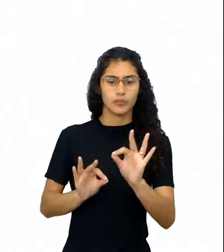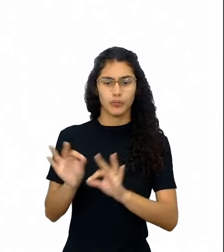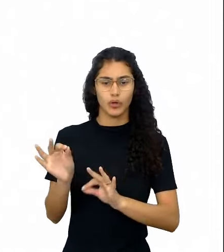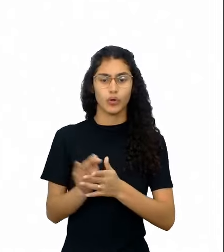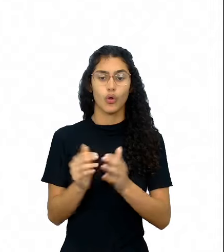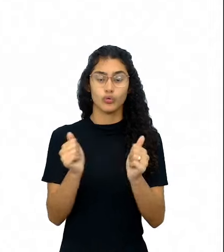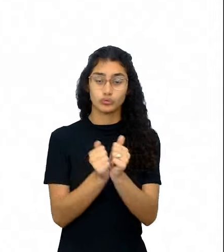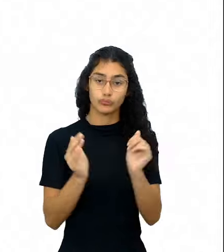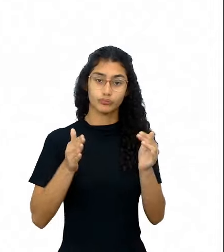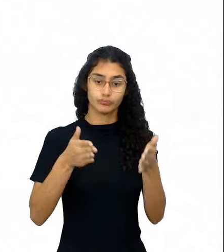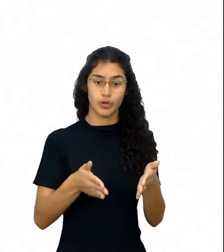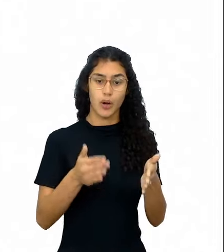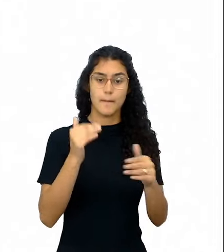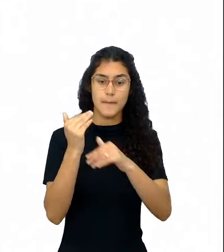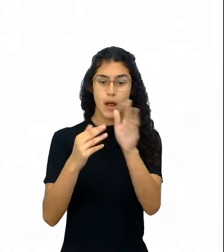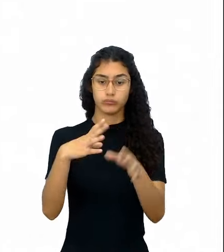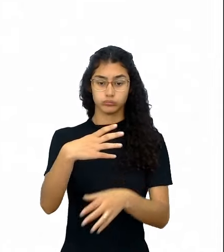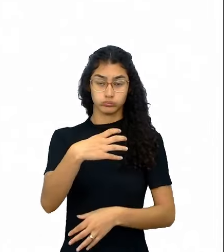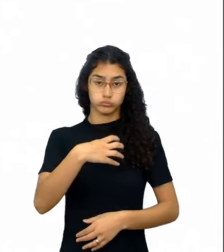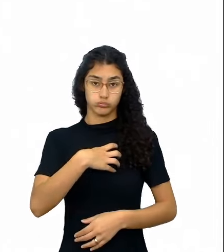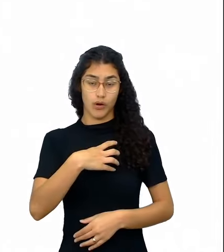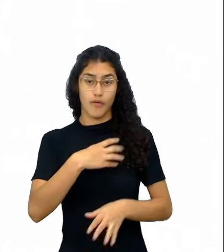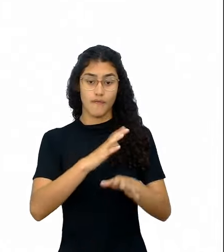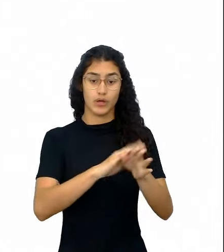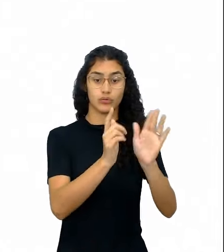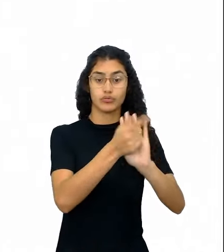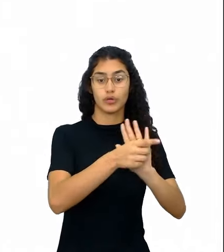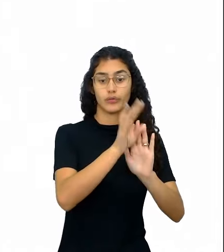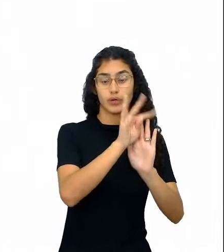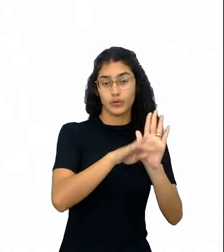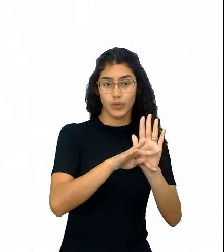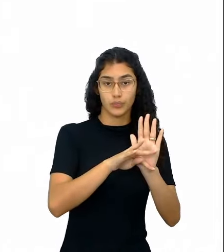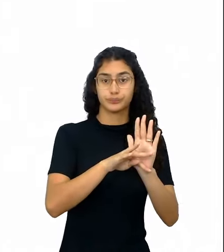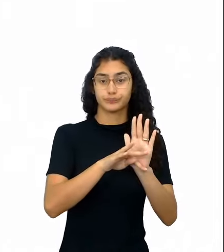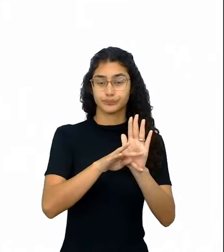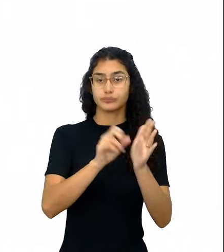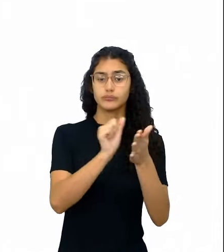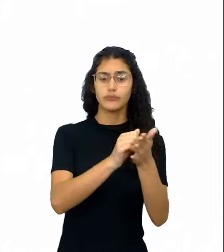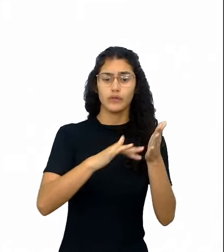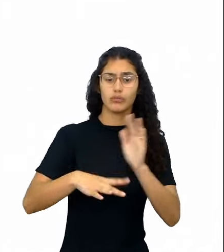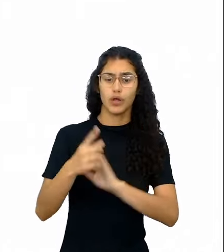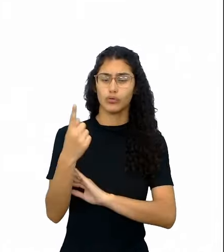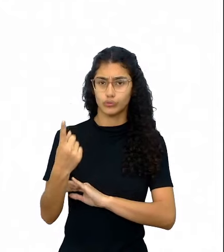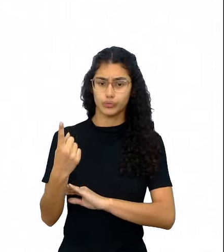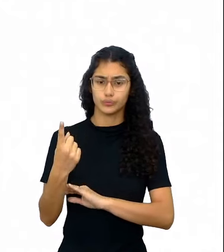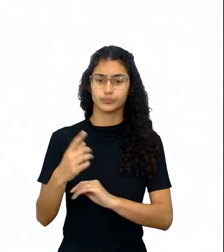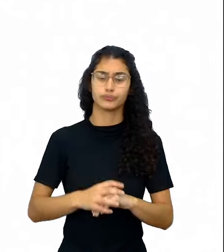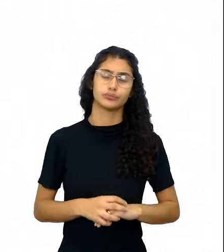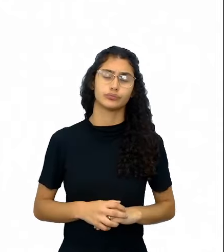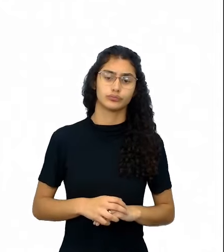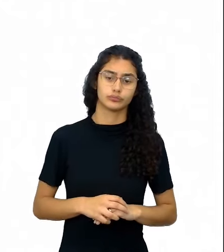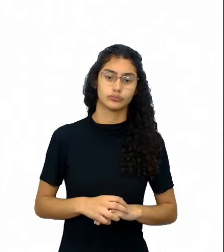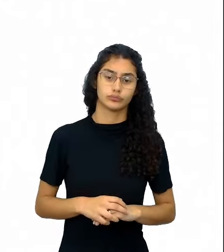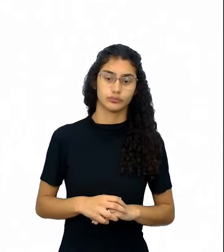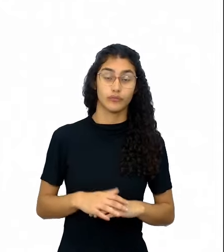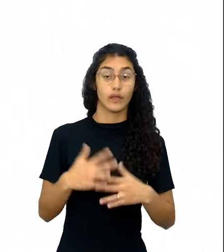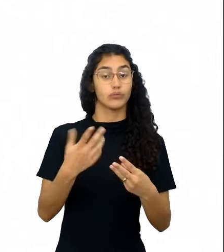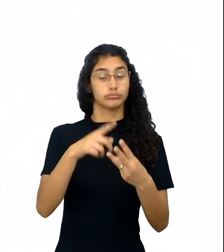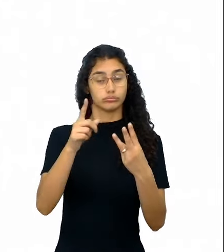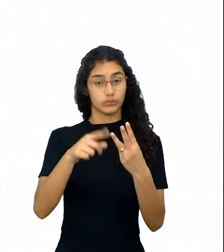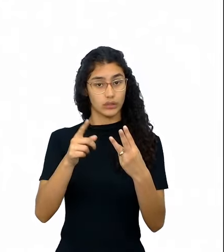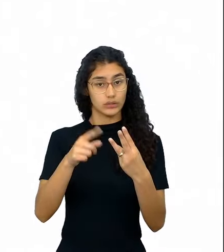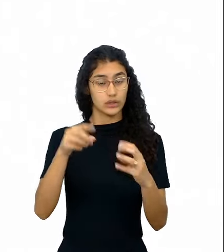com foco nas produções de sentidos relativas aos gêneros textuais da SA1, Aprender Sempre, volume 2. E no